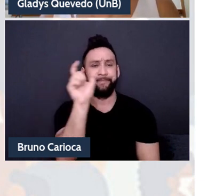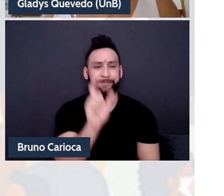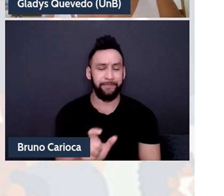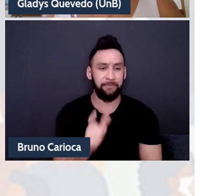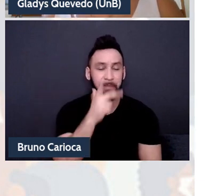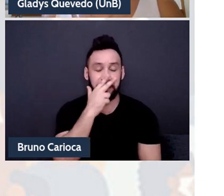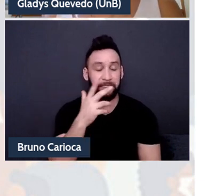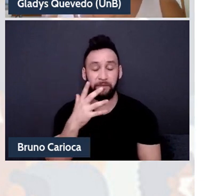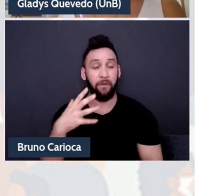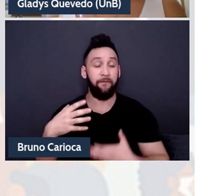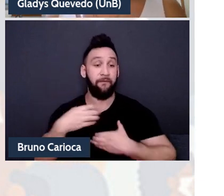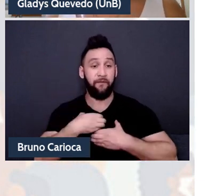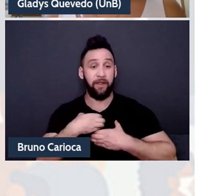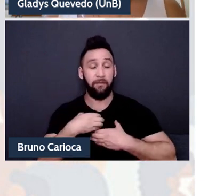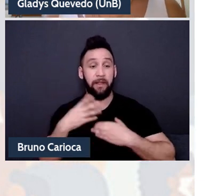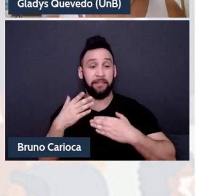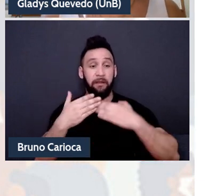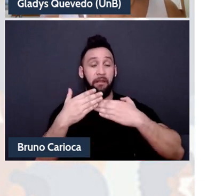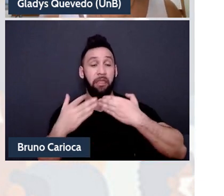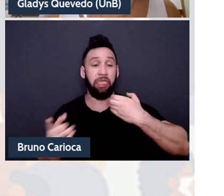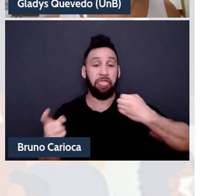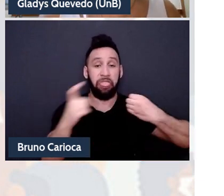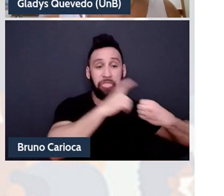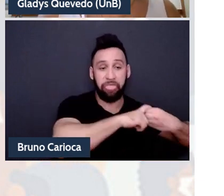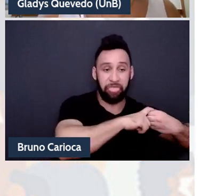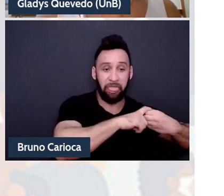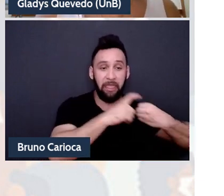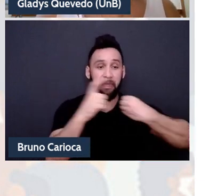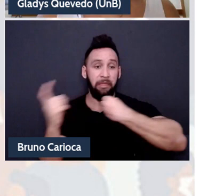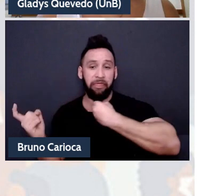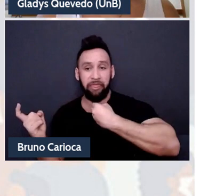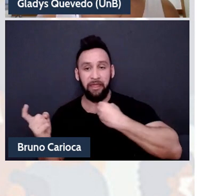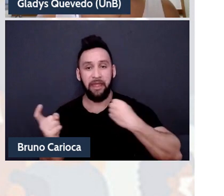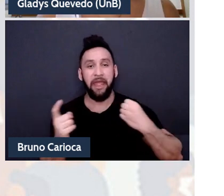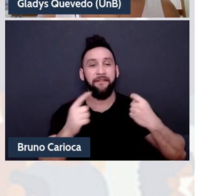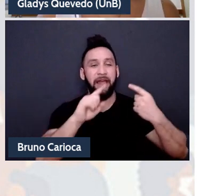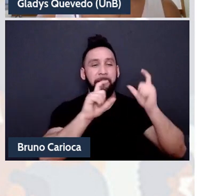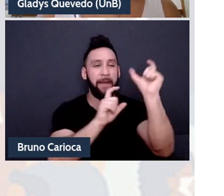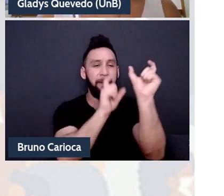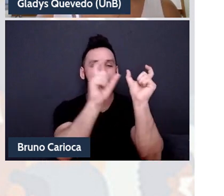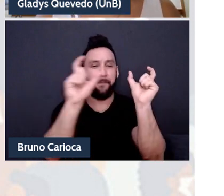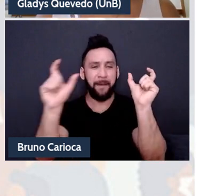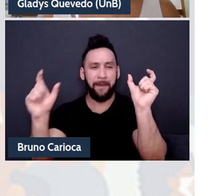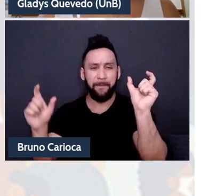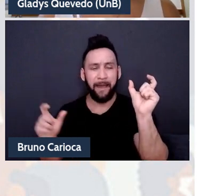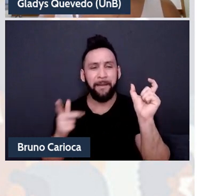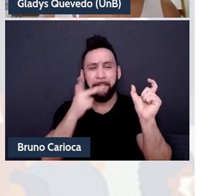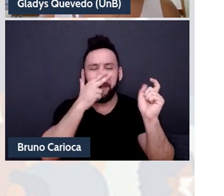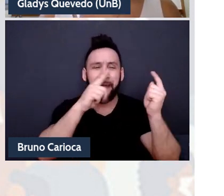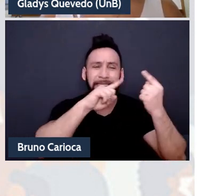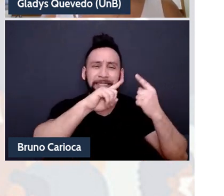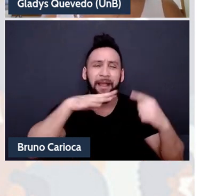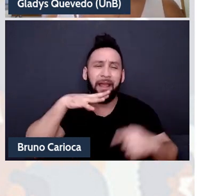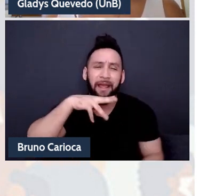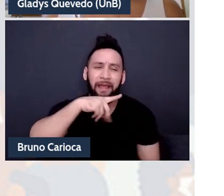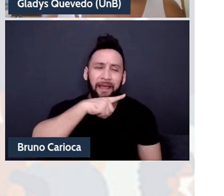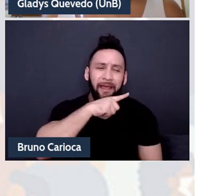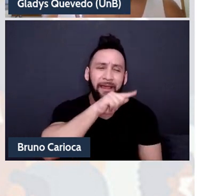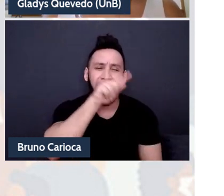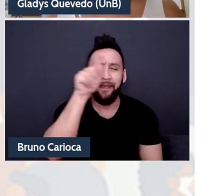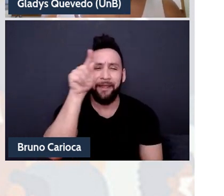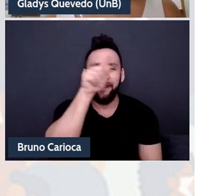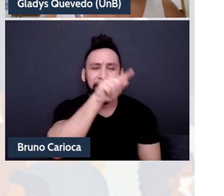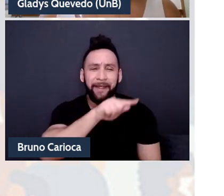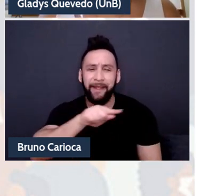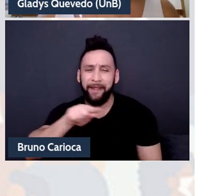retroativo, até nós chegarmos à palavra impacto, né? A literatura está repleta de textos, de